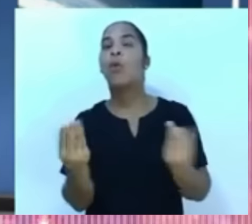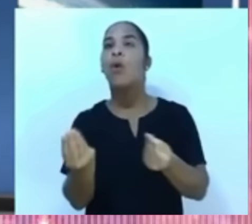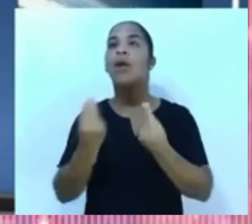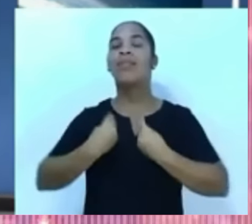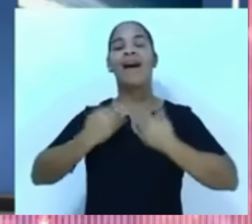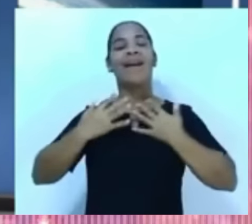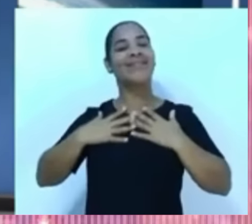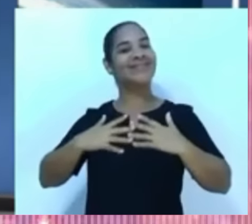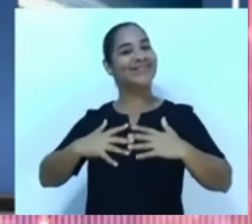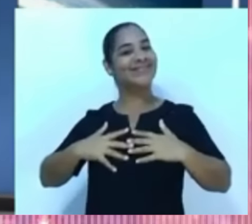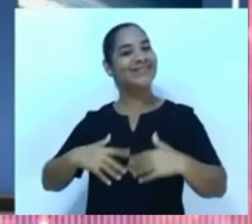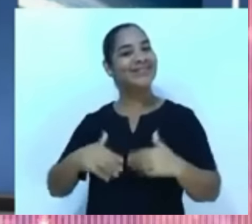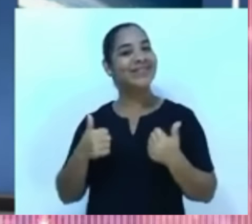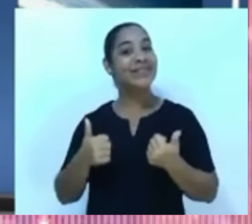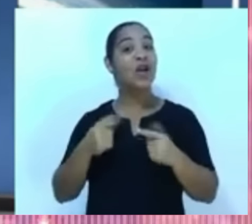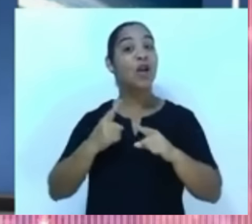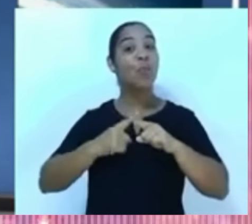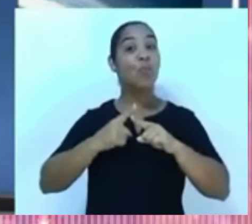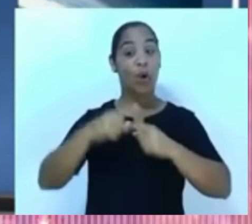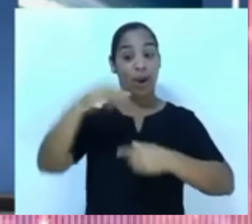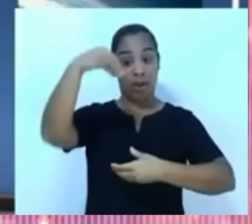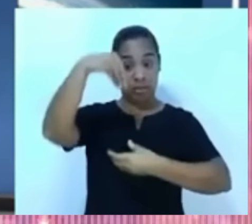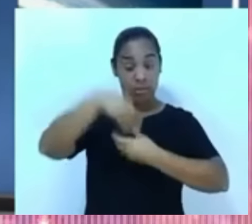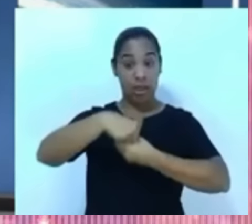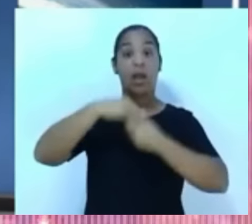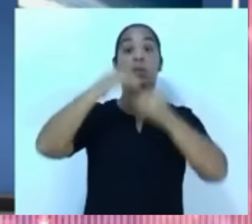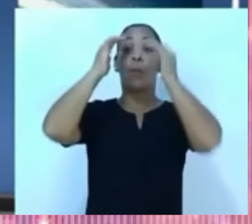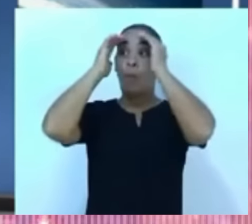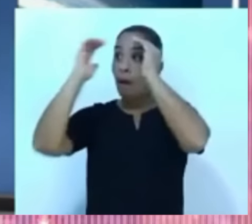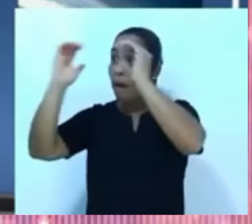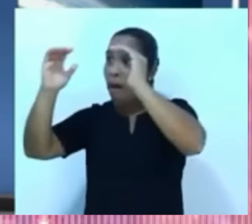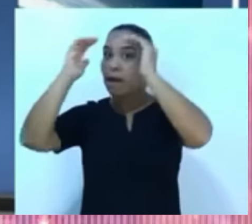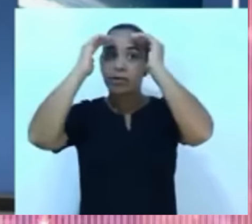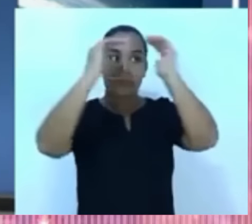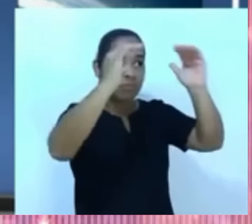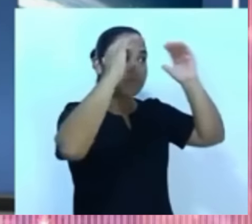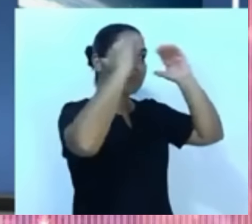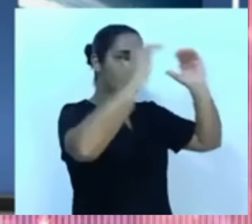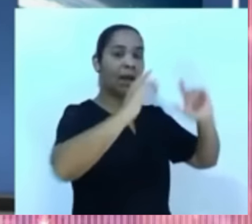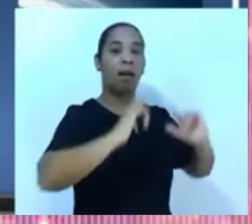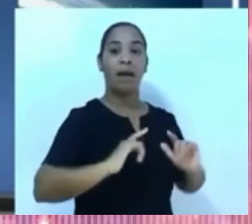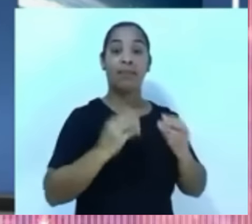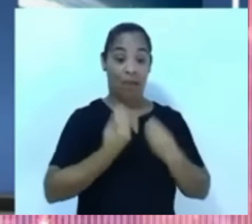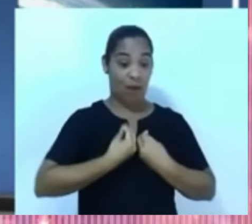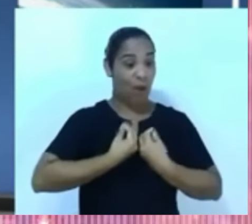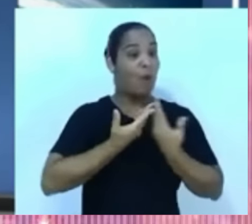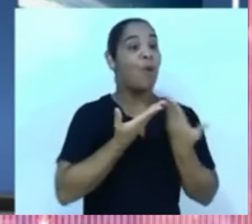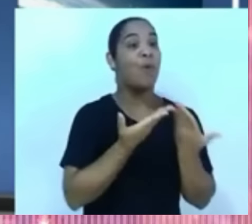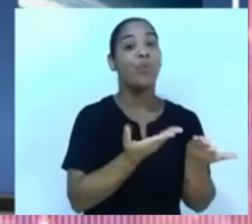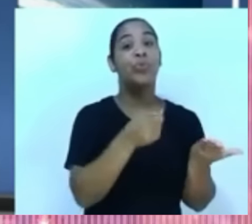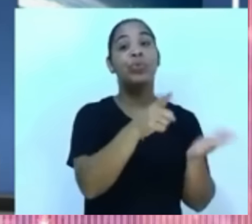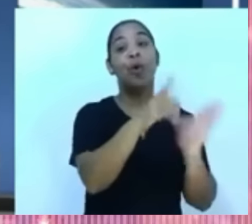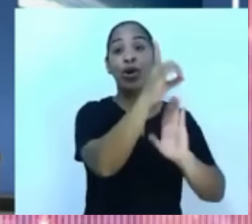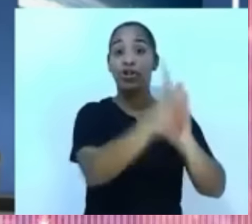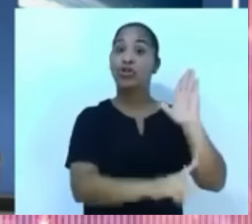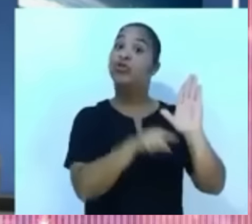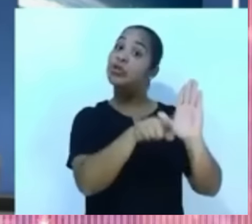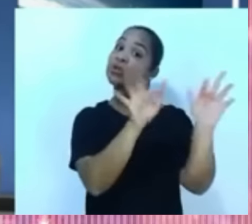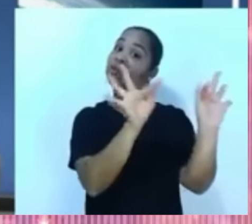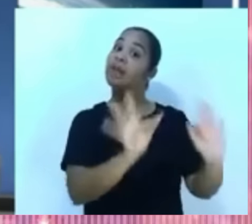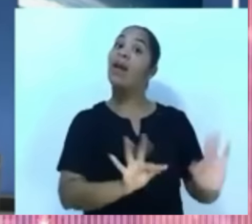bem-estar porque está dentro dos códigos de respeito ao outro de dar ao outro direito de ser feliz